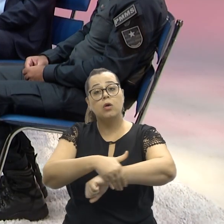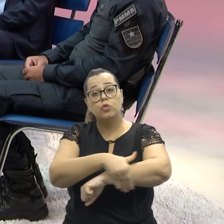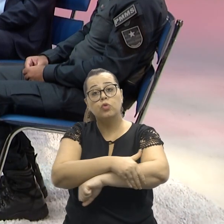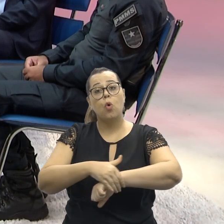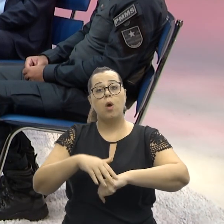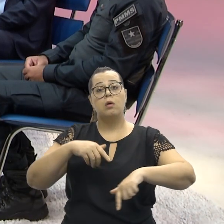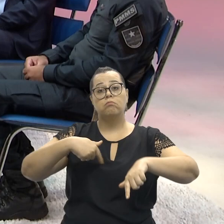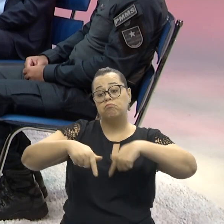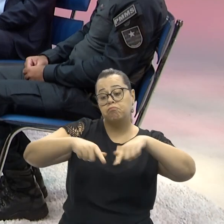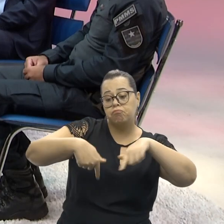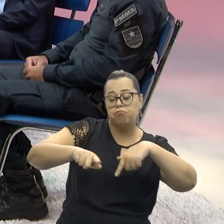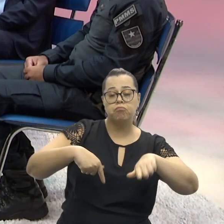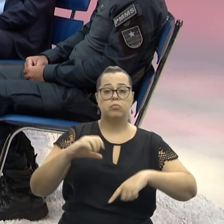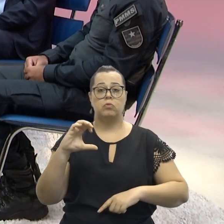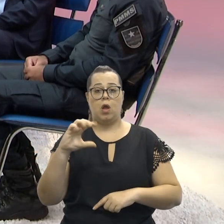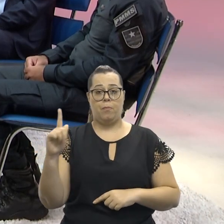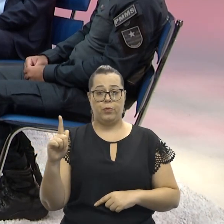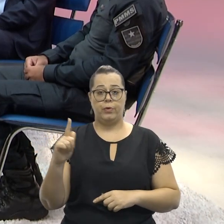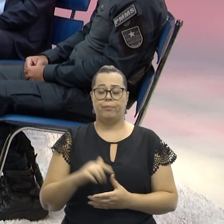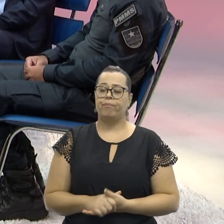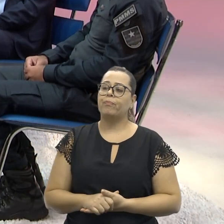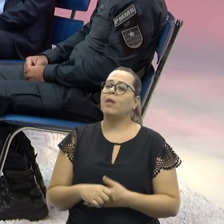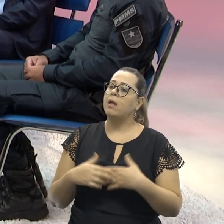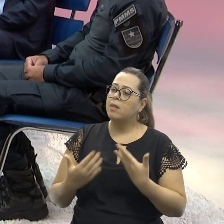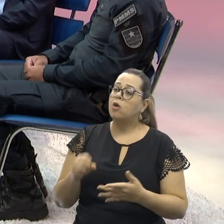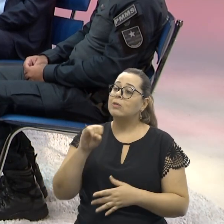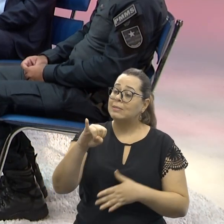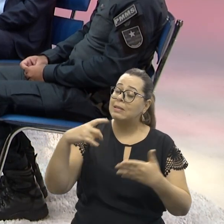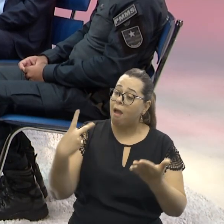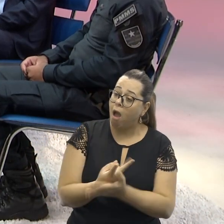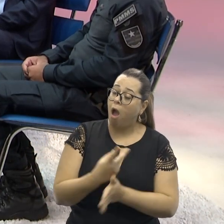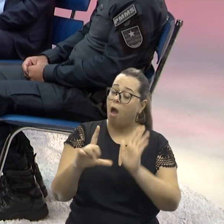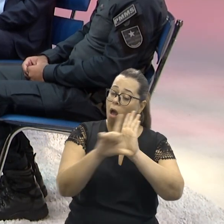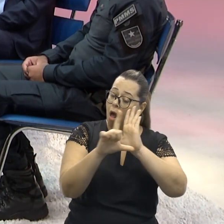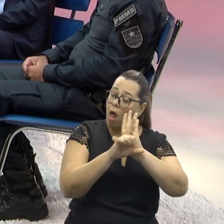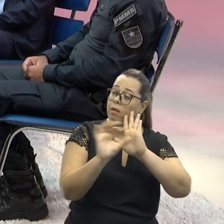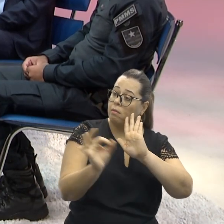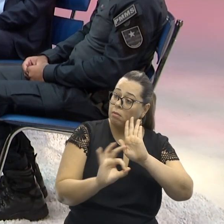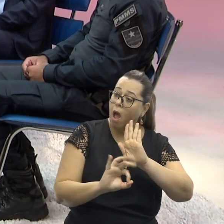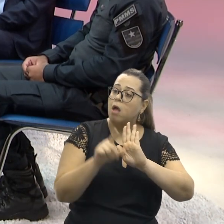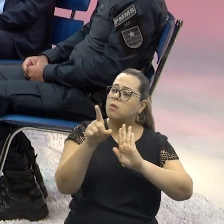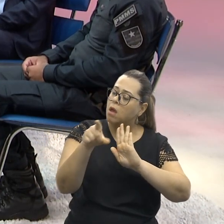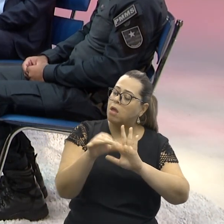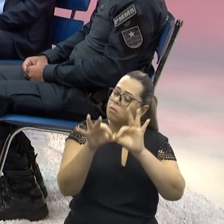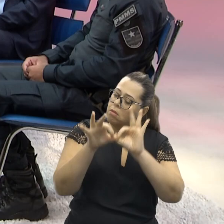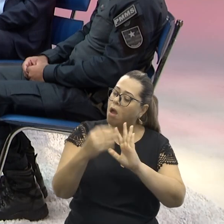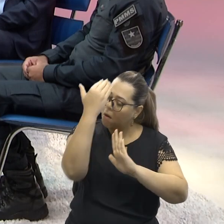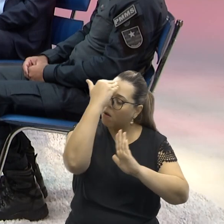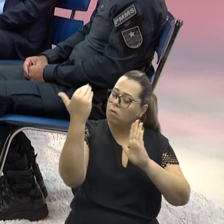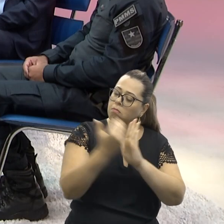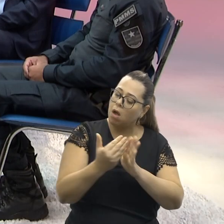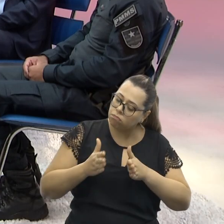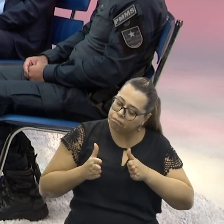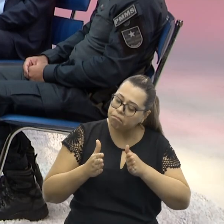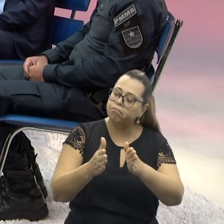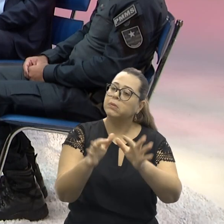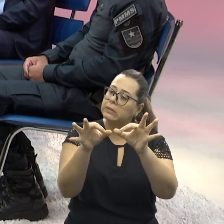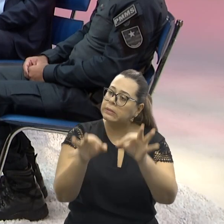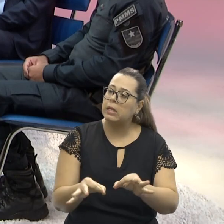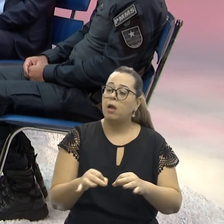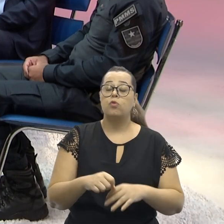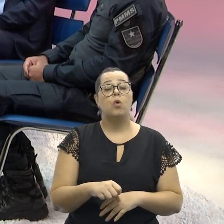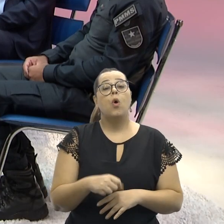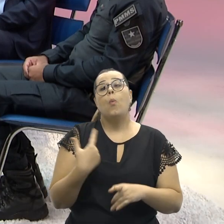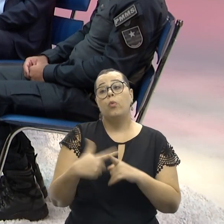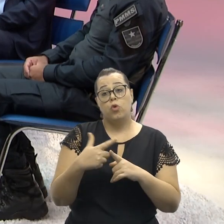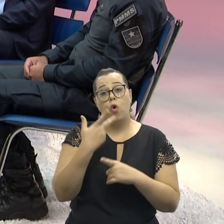pelo descumprimento. Existem as leis e elas precisam ser seguidas, né? Porque elas já, como você mesmo falou, se tem aquele estudo